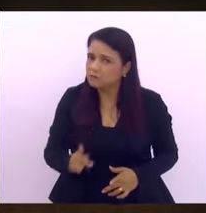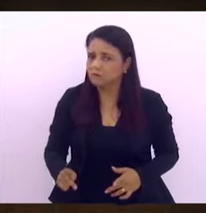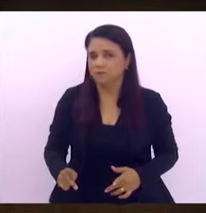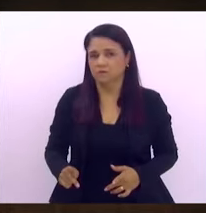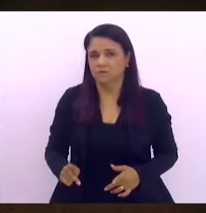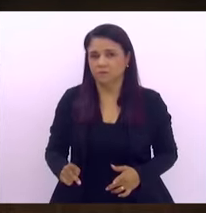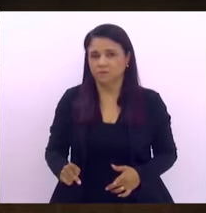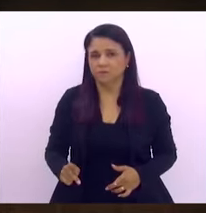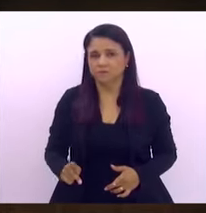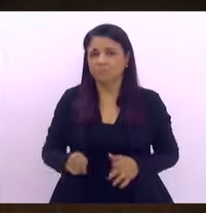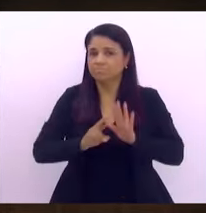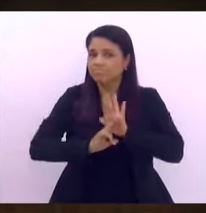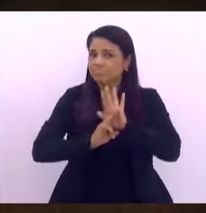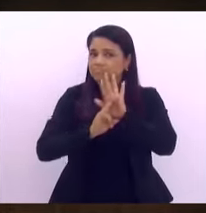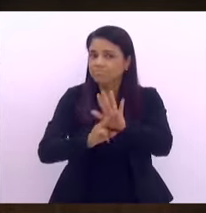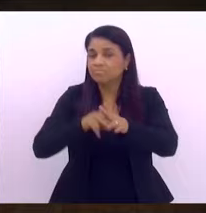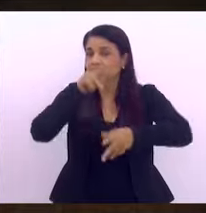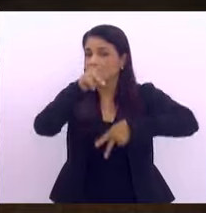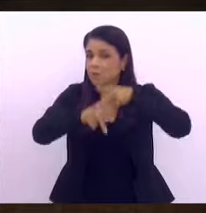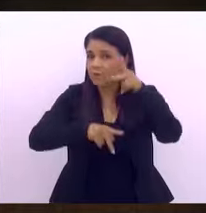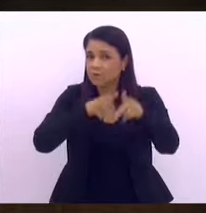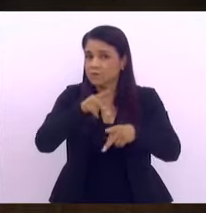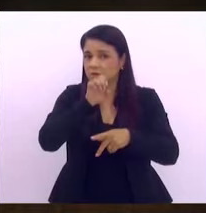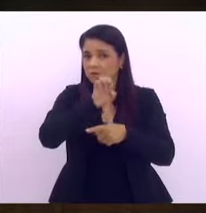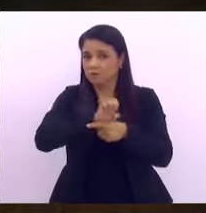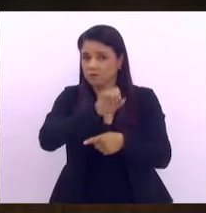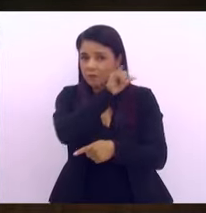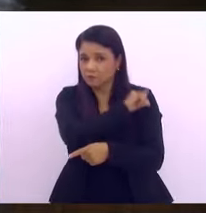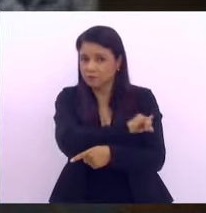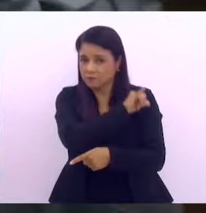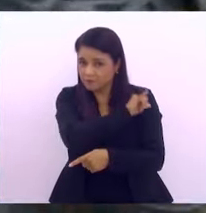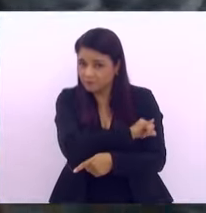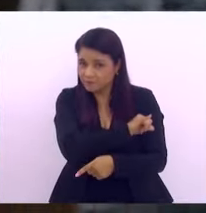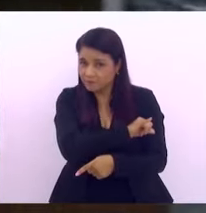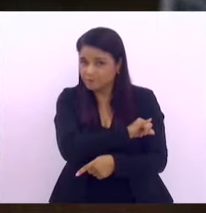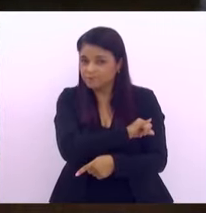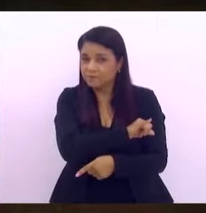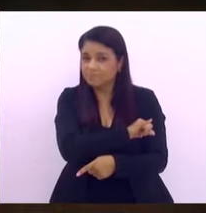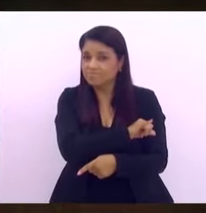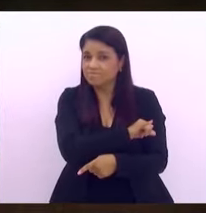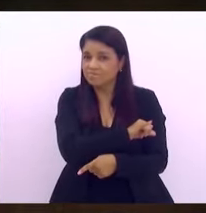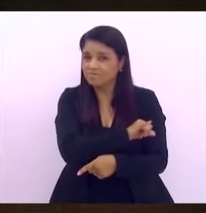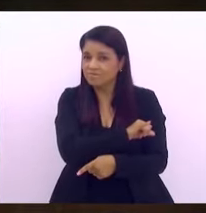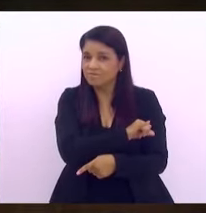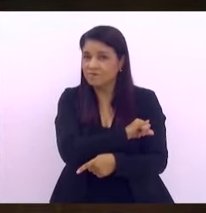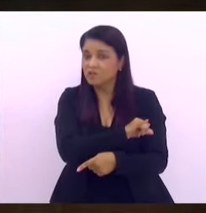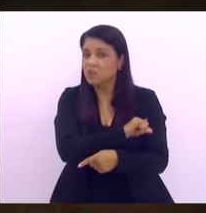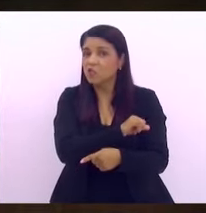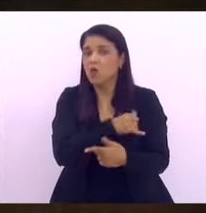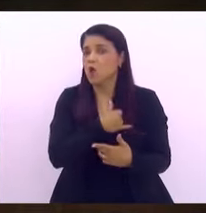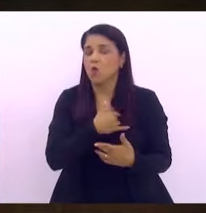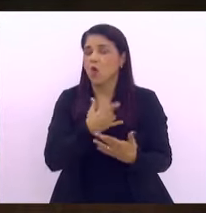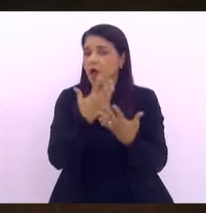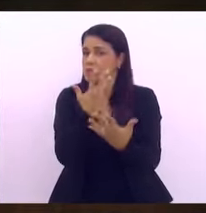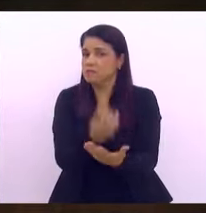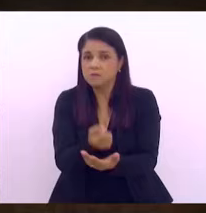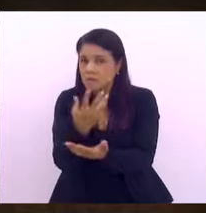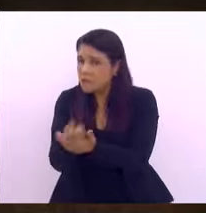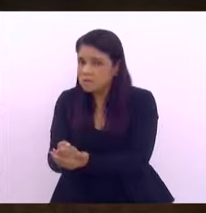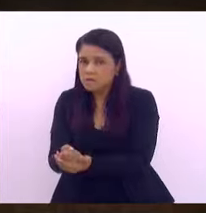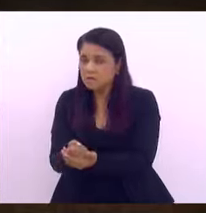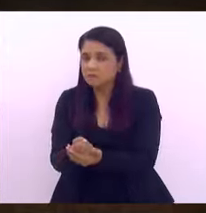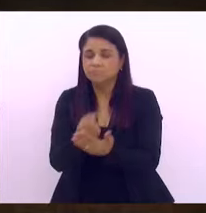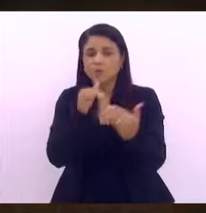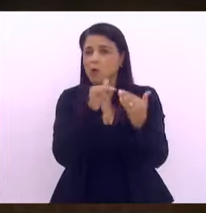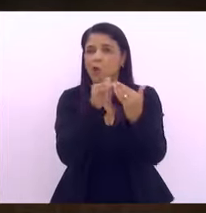mais uma vez, representando a população de bem do estado do Rio de Janeiro, que não compactua, que não comunga com